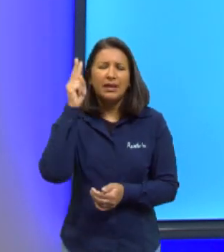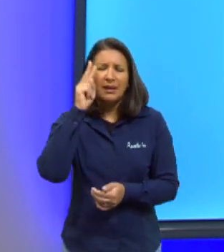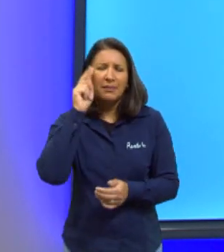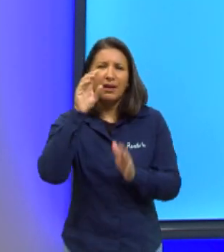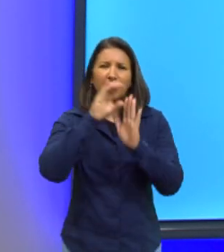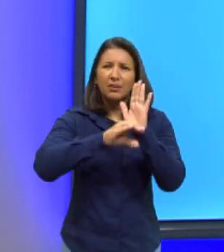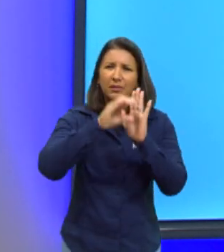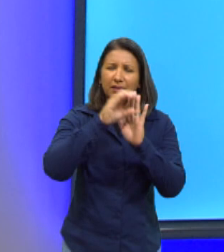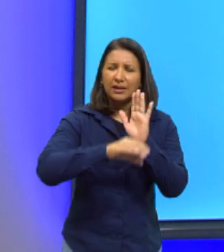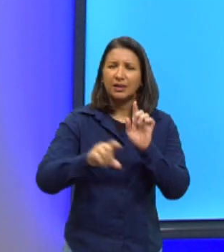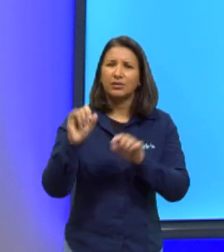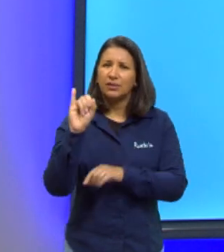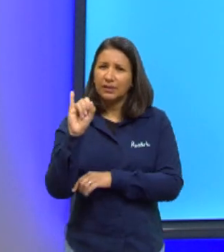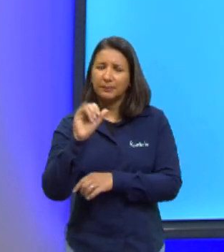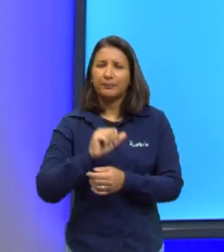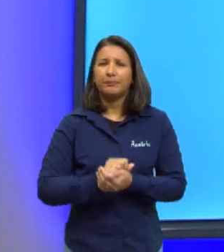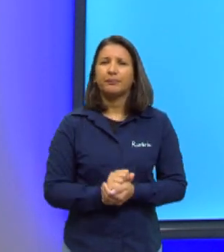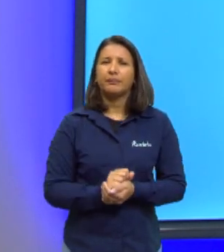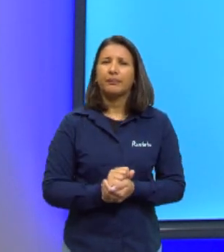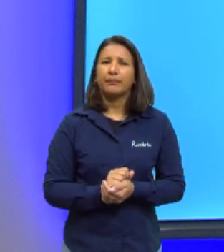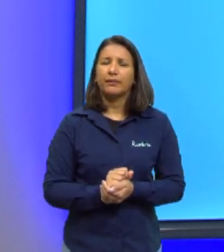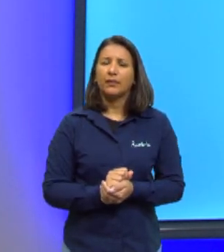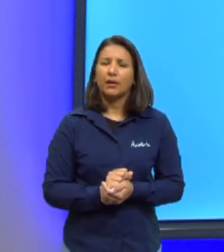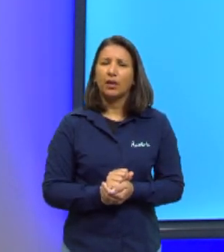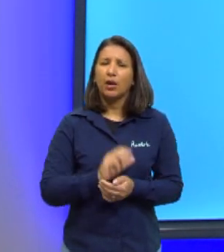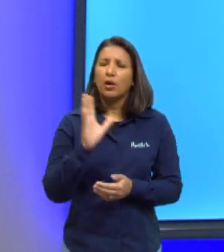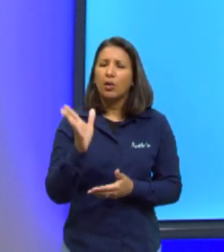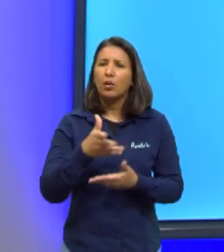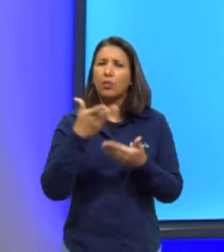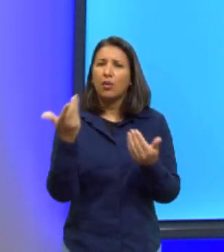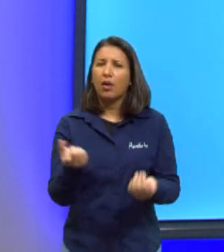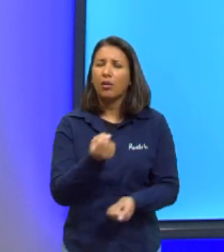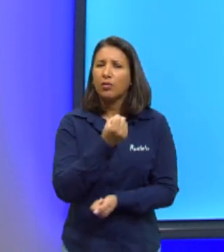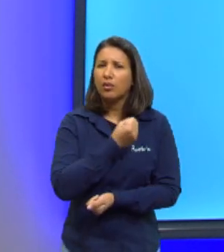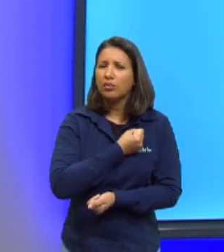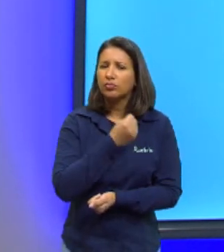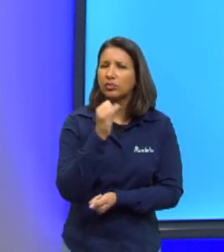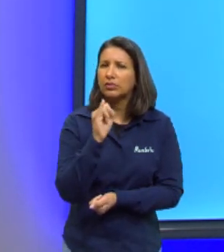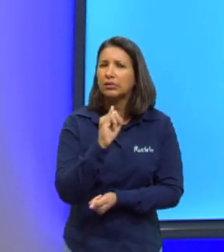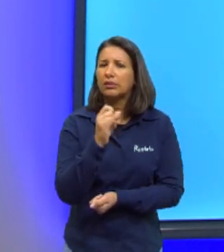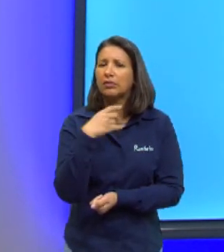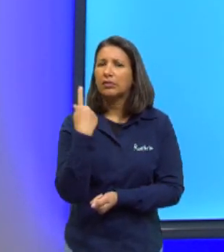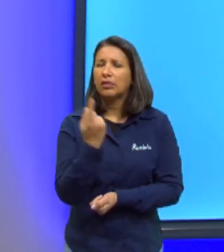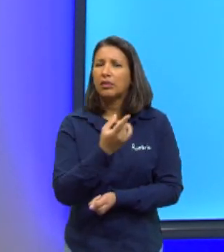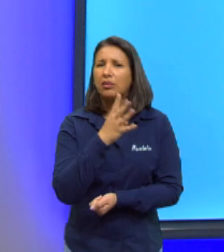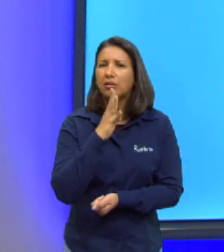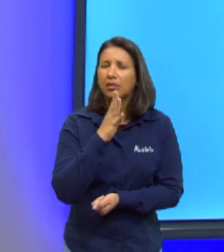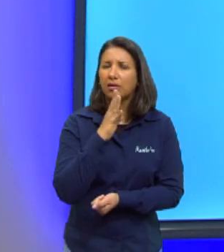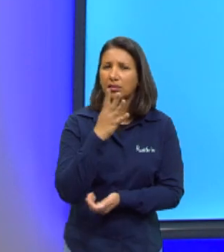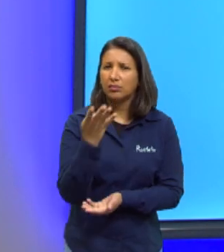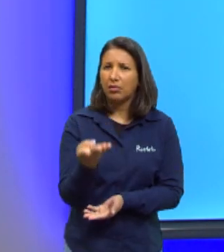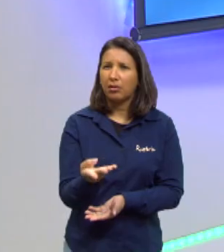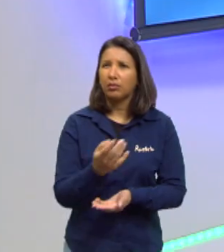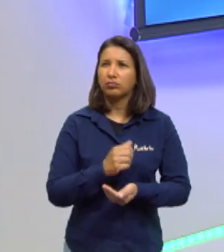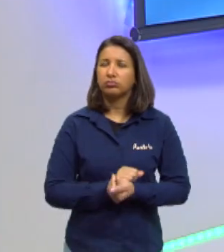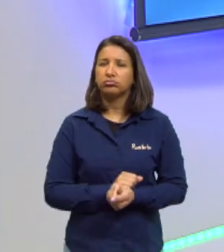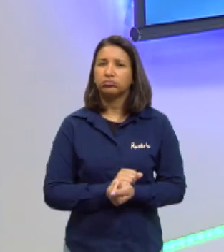de irracional. Então, quem são os números irracionais, né, que a gente conhece? São aqueles números